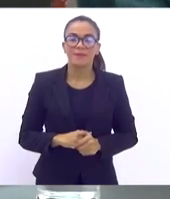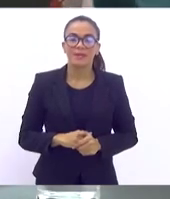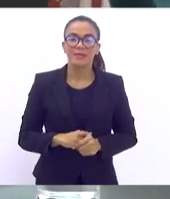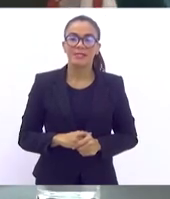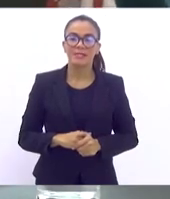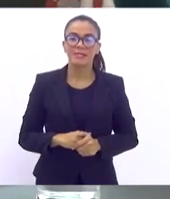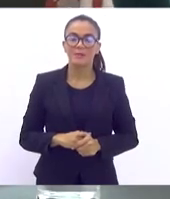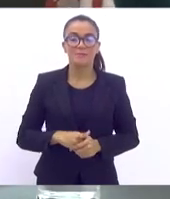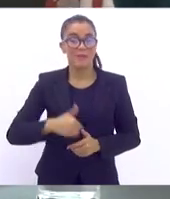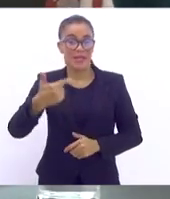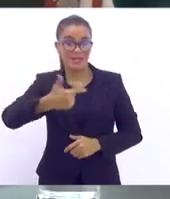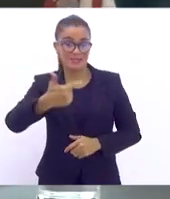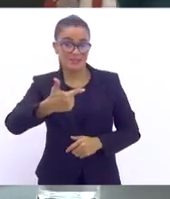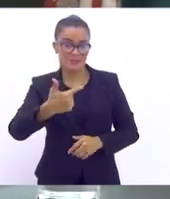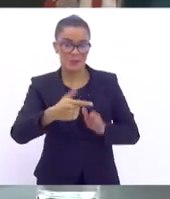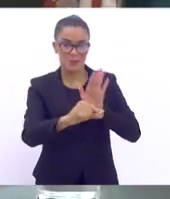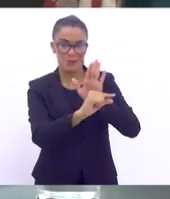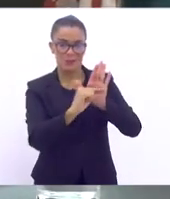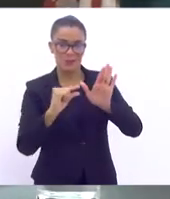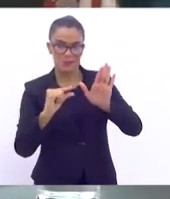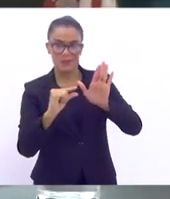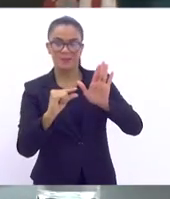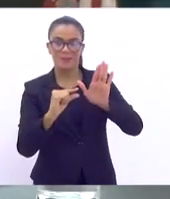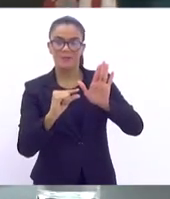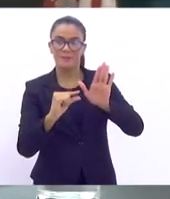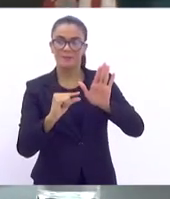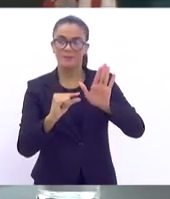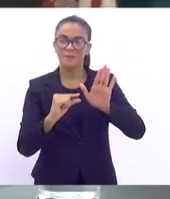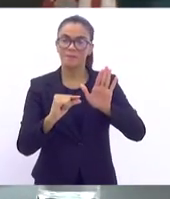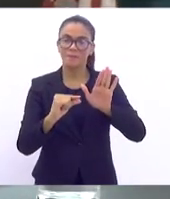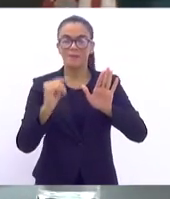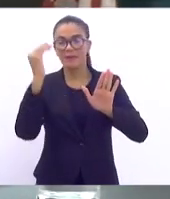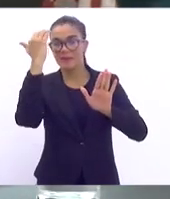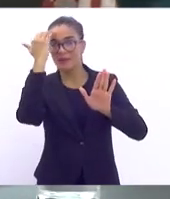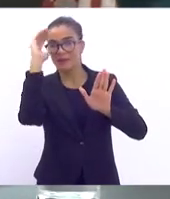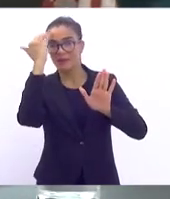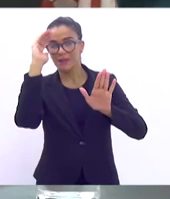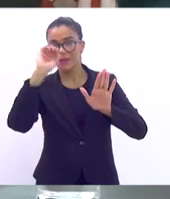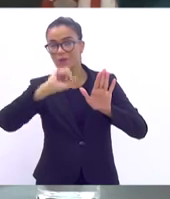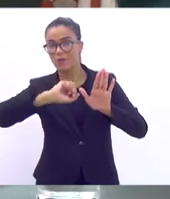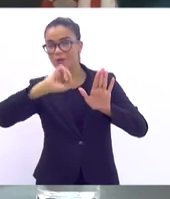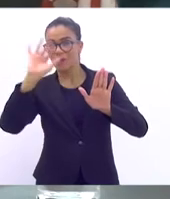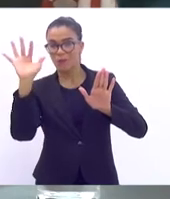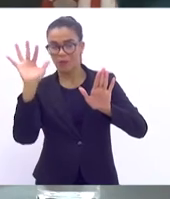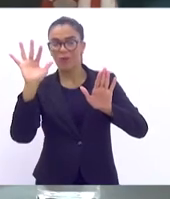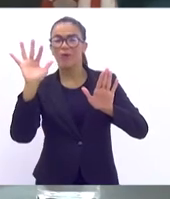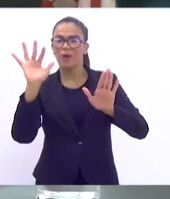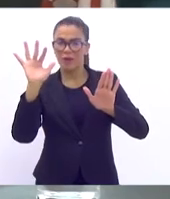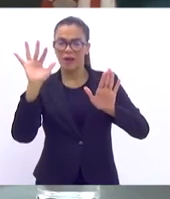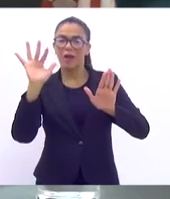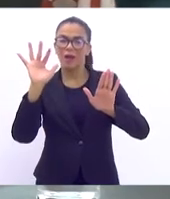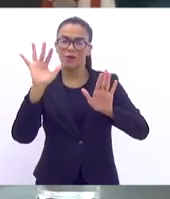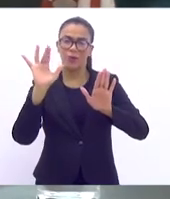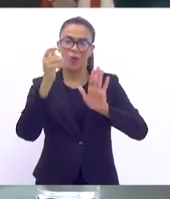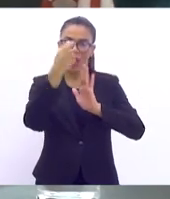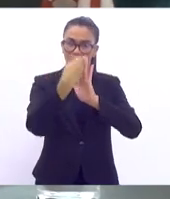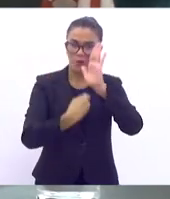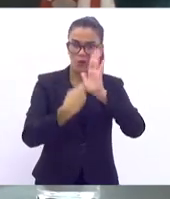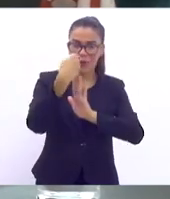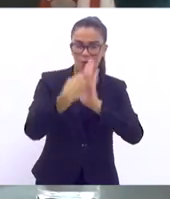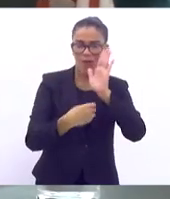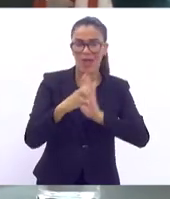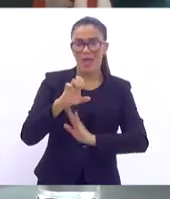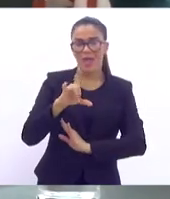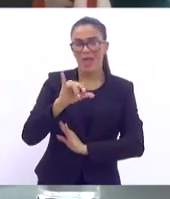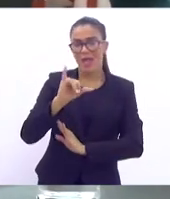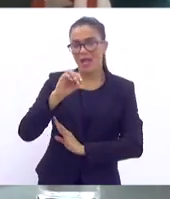a segunda emenda entendeu o entendeu os autores ele Omar Coelho